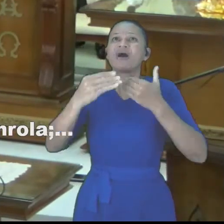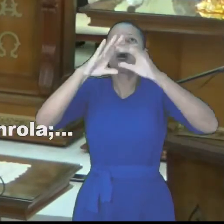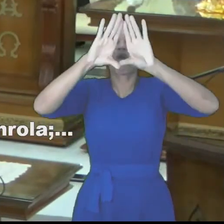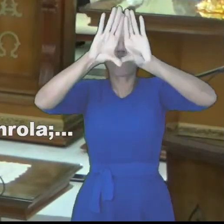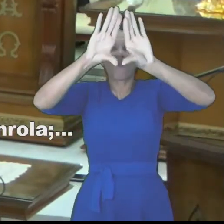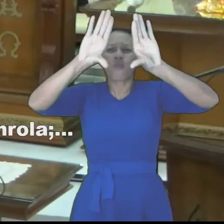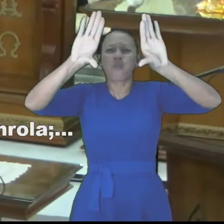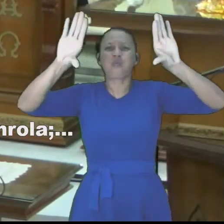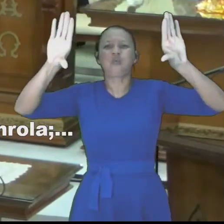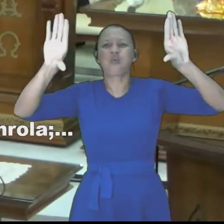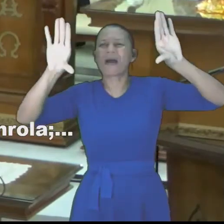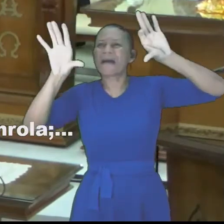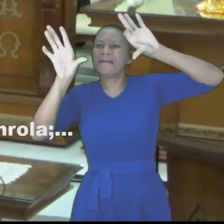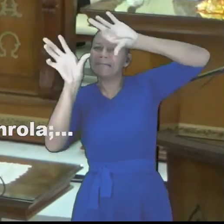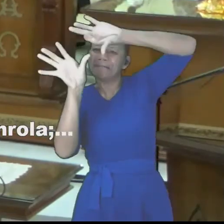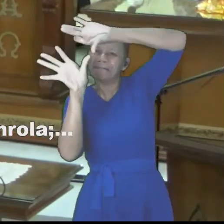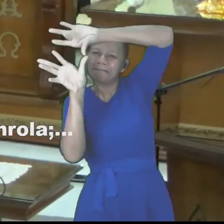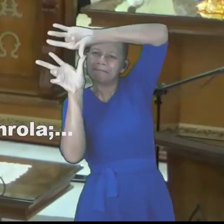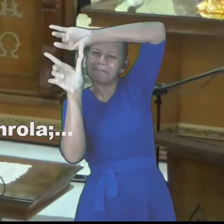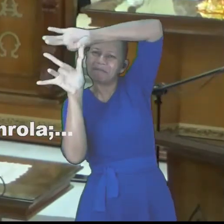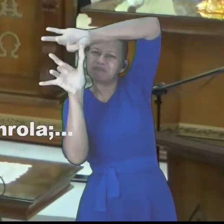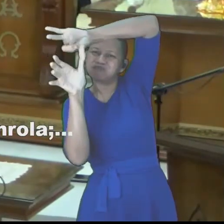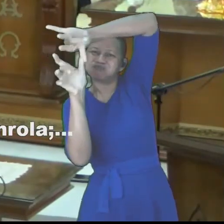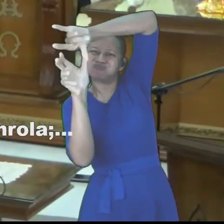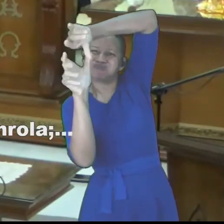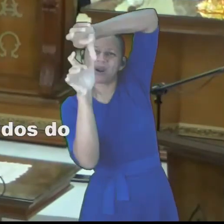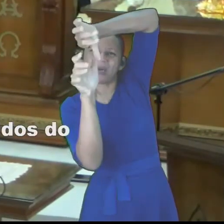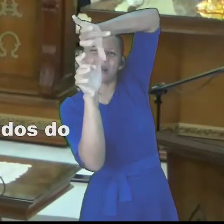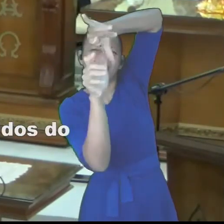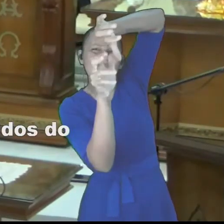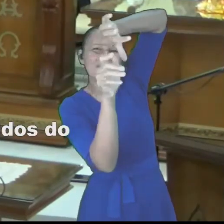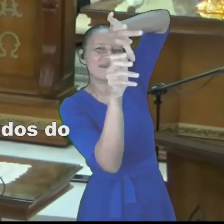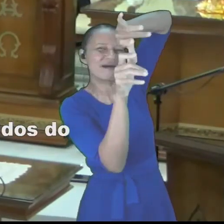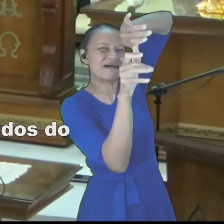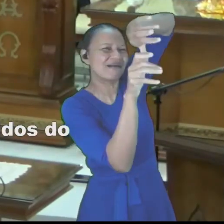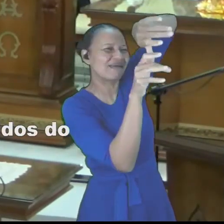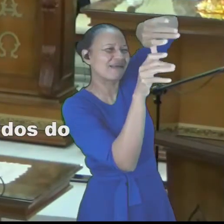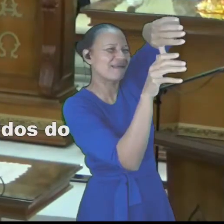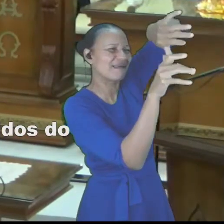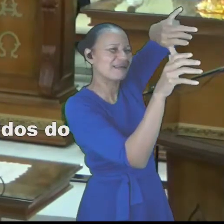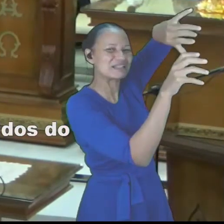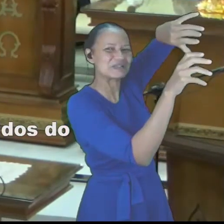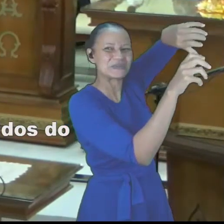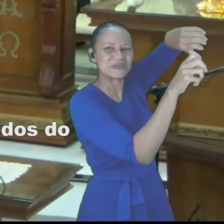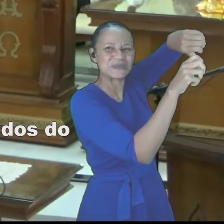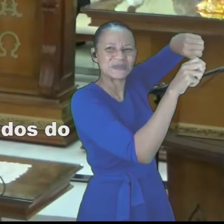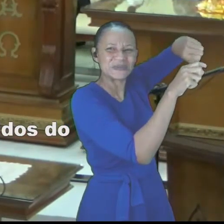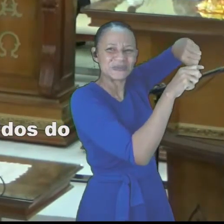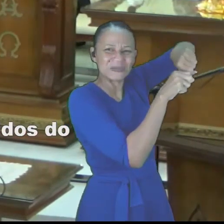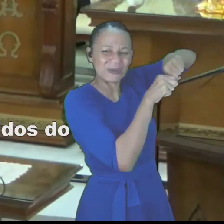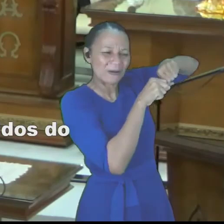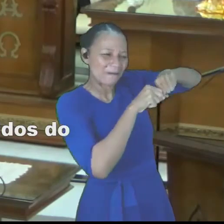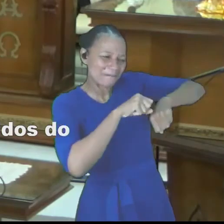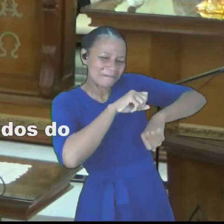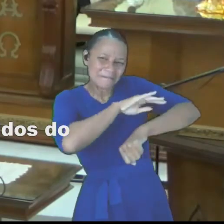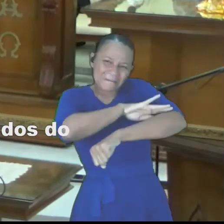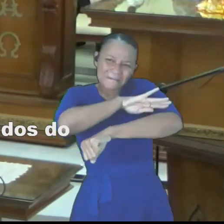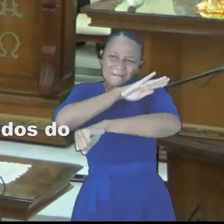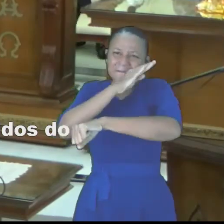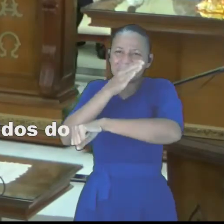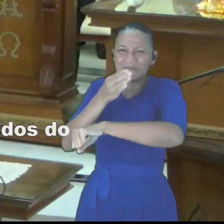como um livro que se enrola, e todos os montes e ilhas